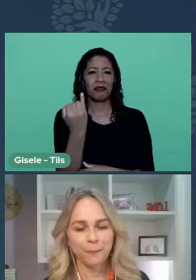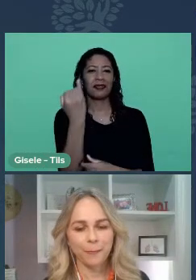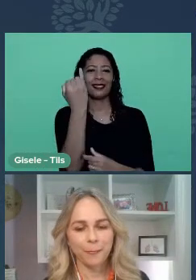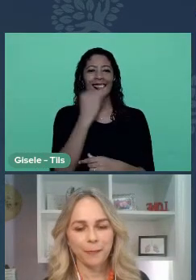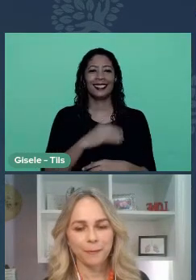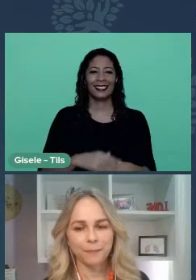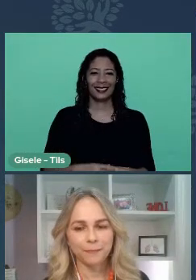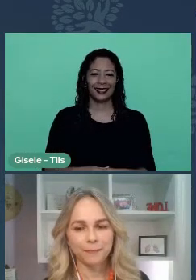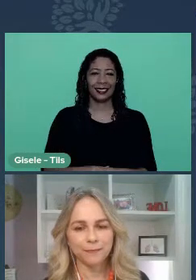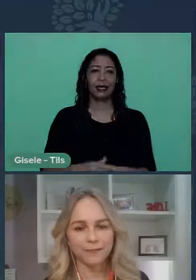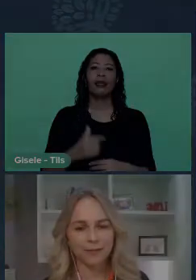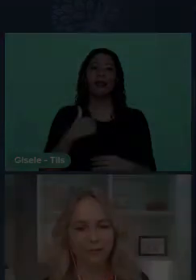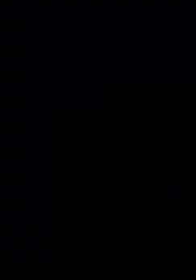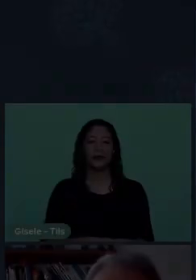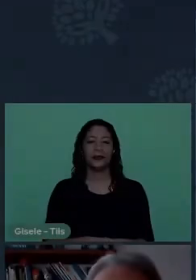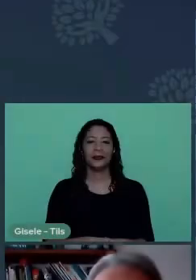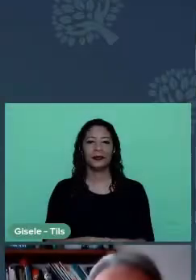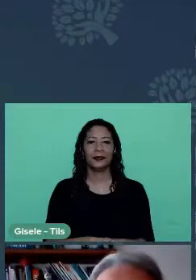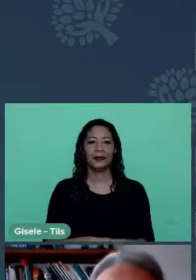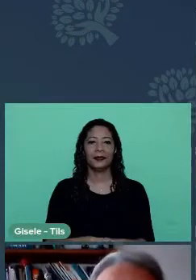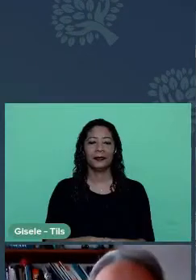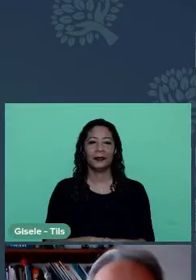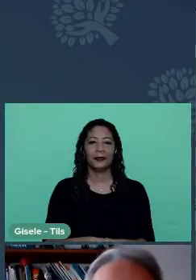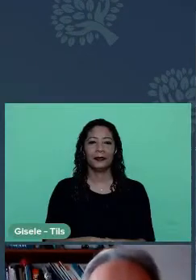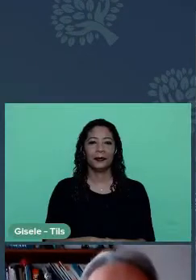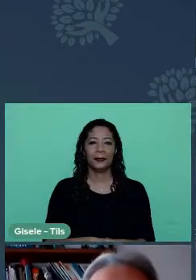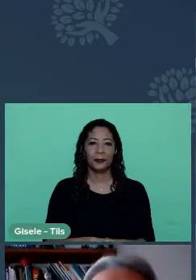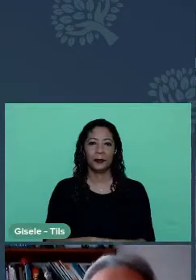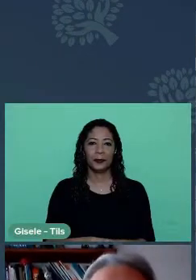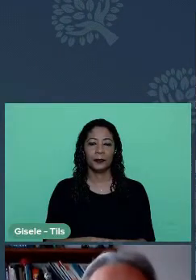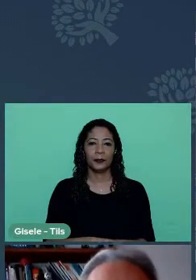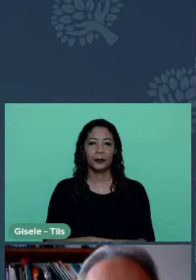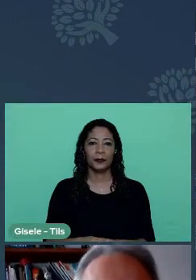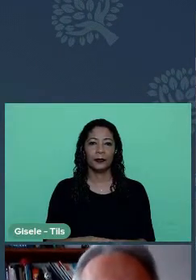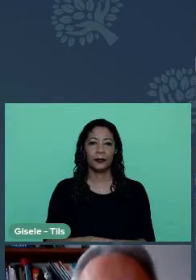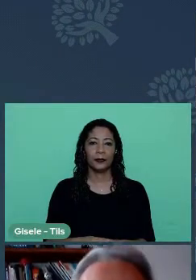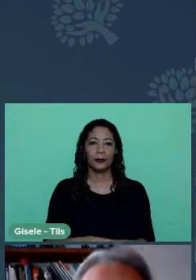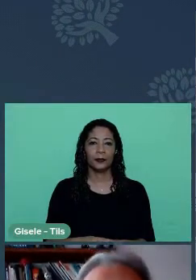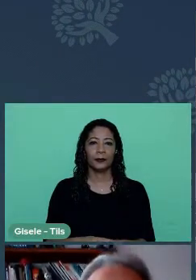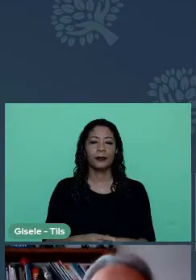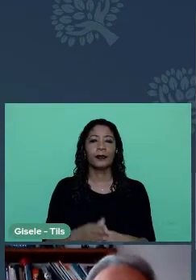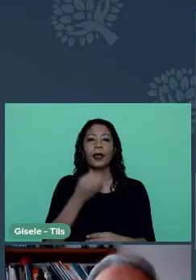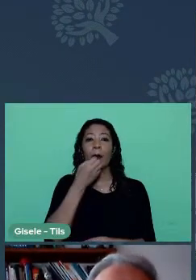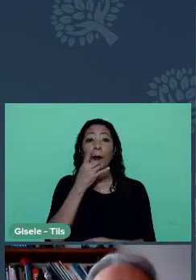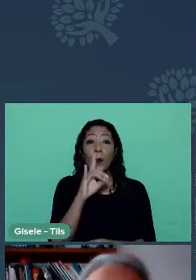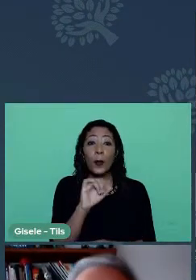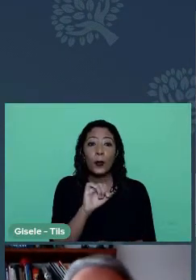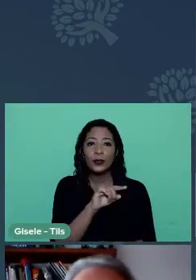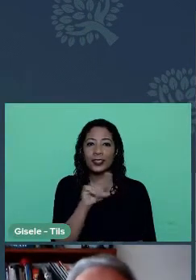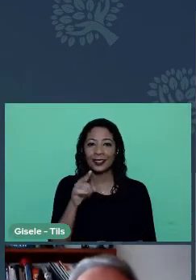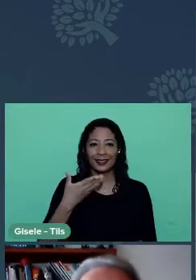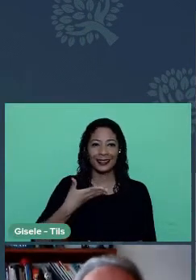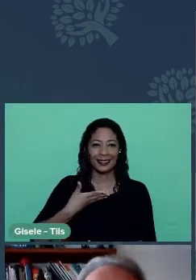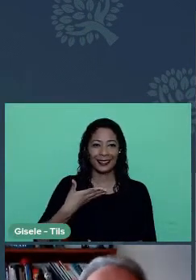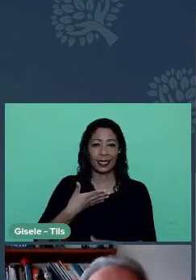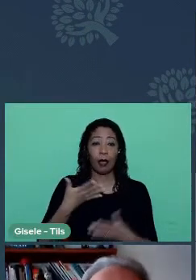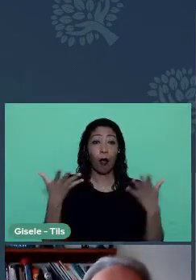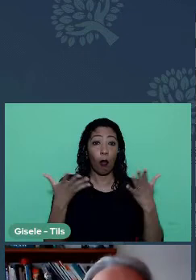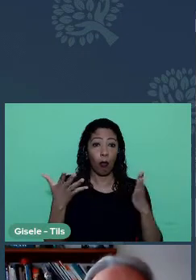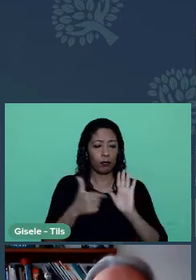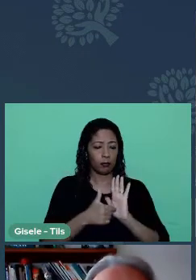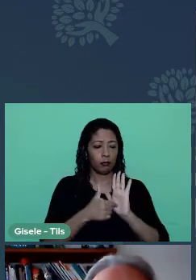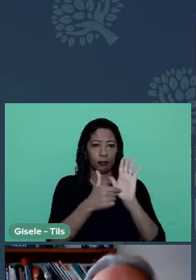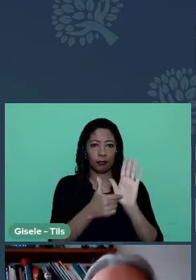estar à altura de vocês. Muito bem. Então, pessoal, muito bom dia, meus amigos. O que nós veremos